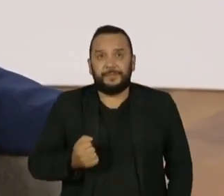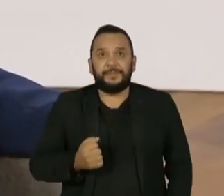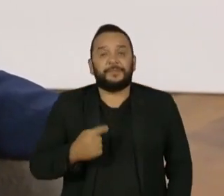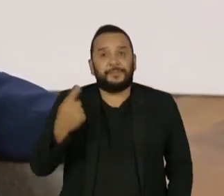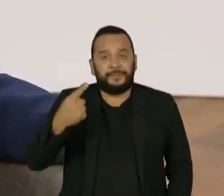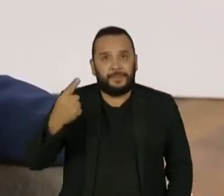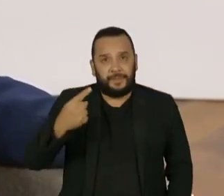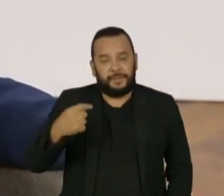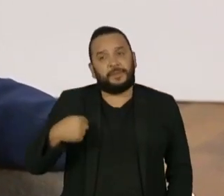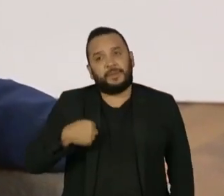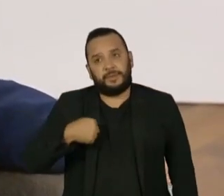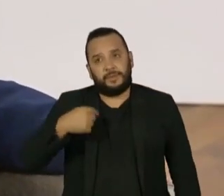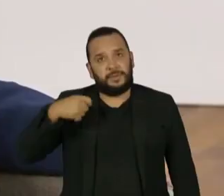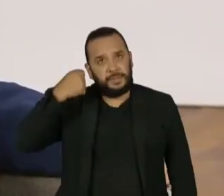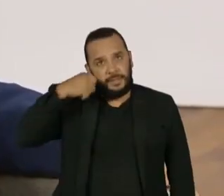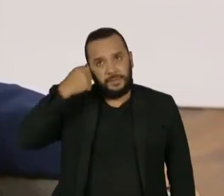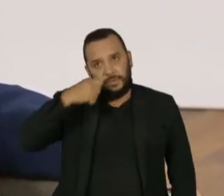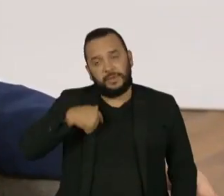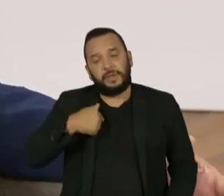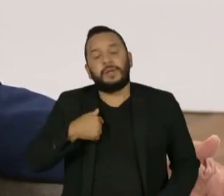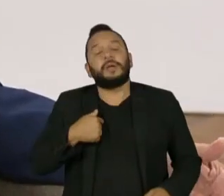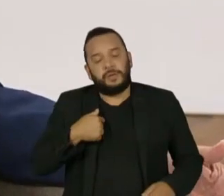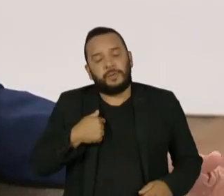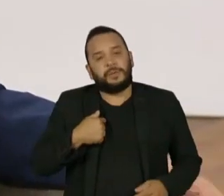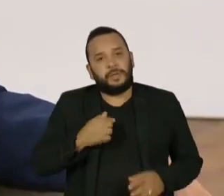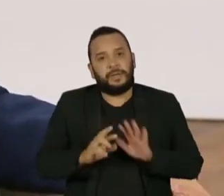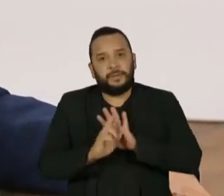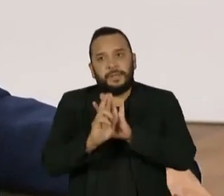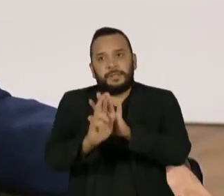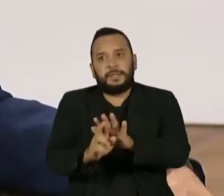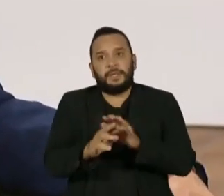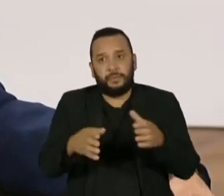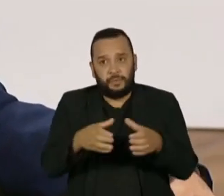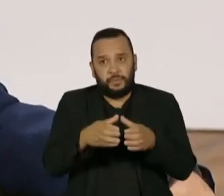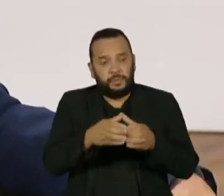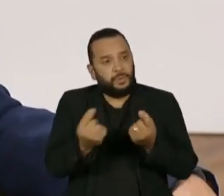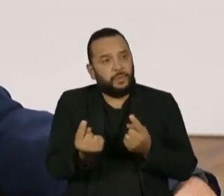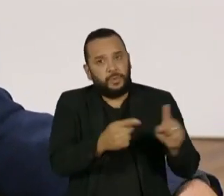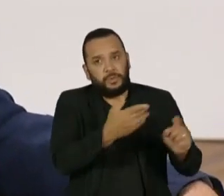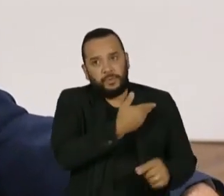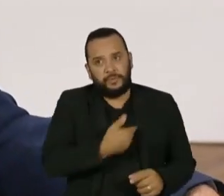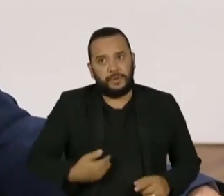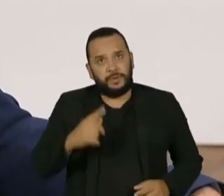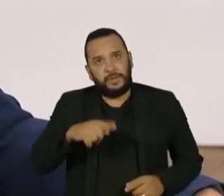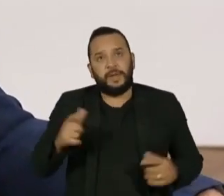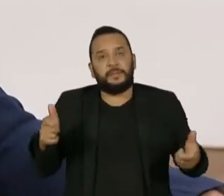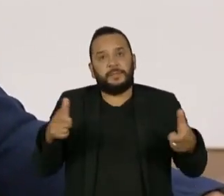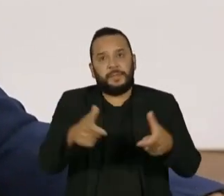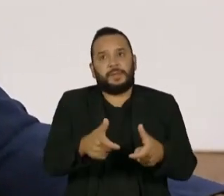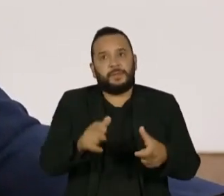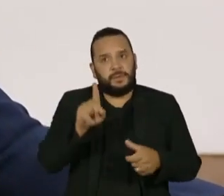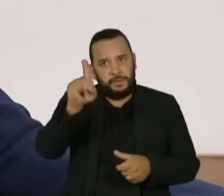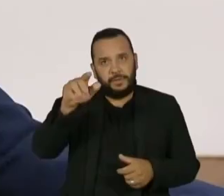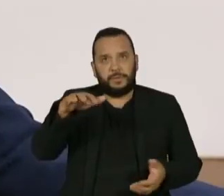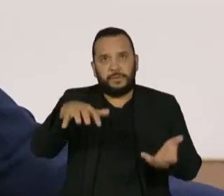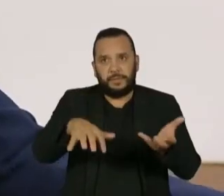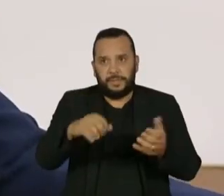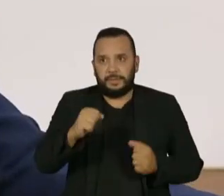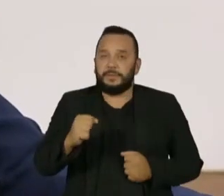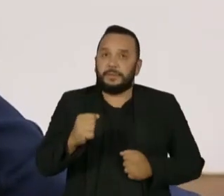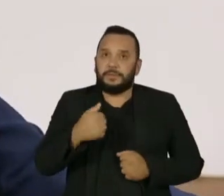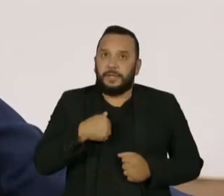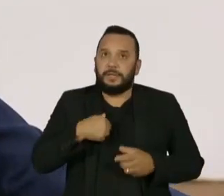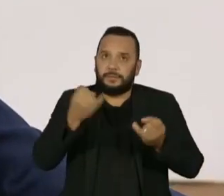um senador que representa a oposição, que é minoritária dentro do Congresso Nacional. Eu posso dizer a minha visão sobre a execução